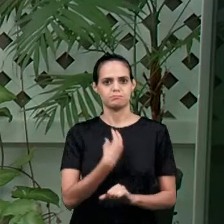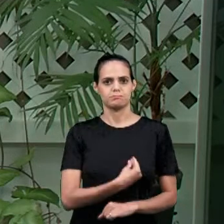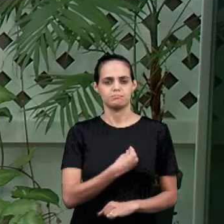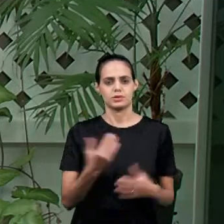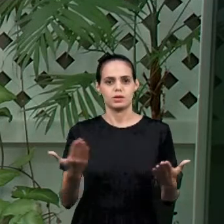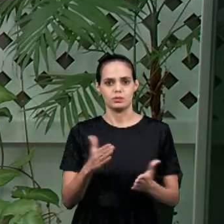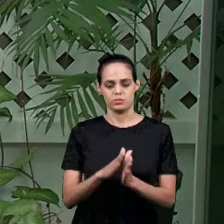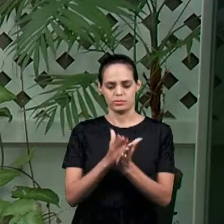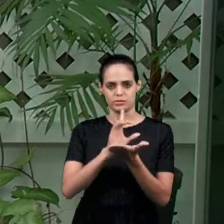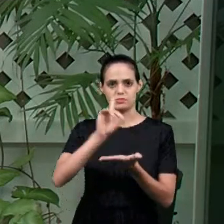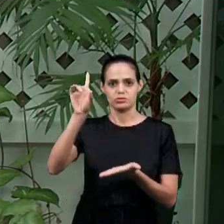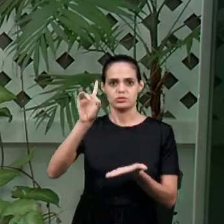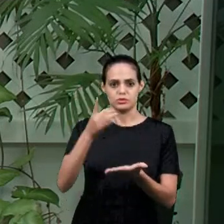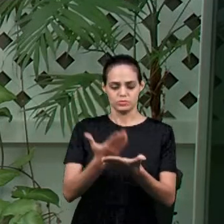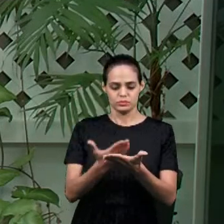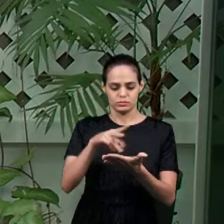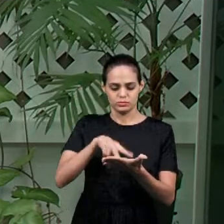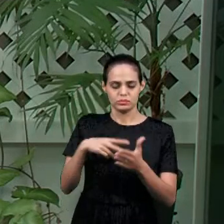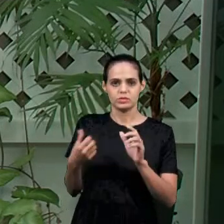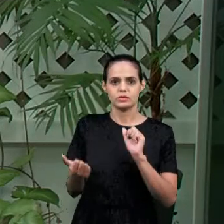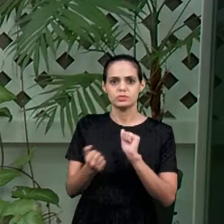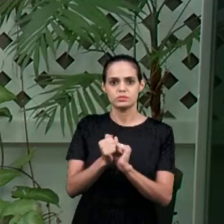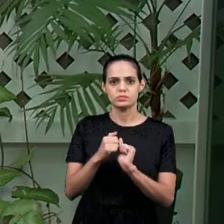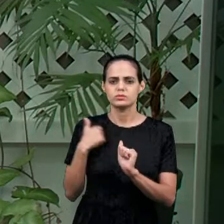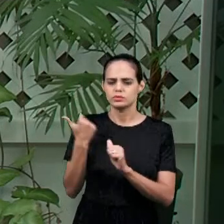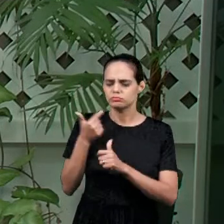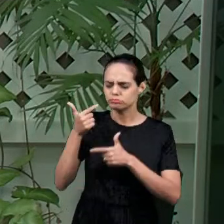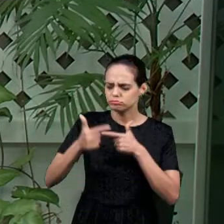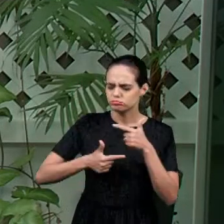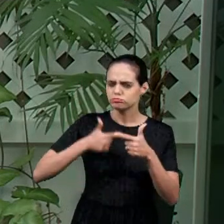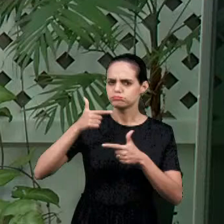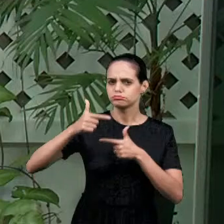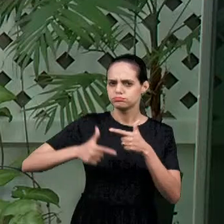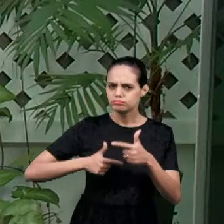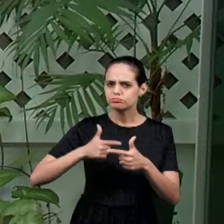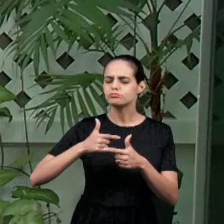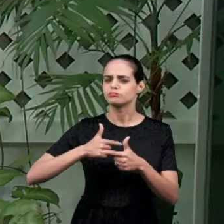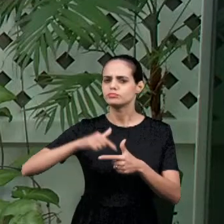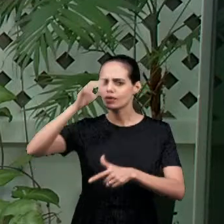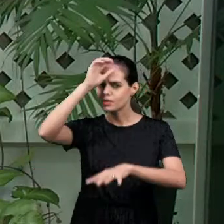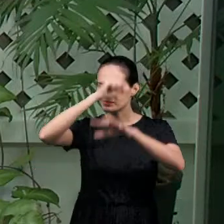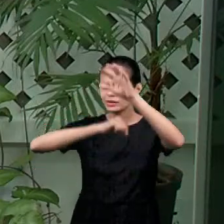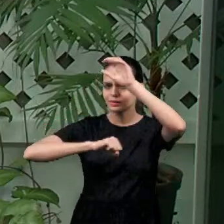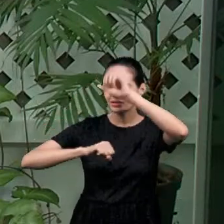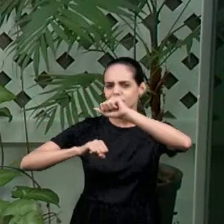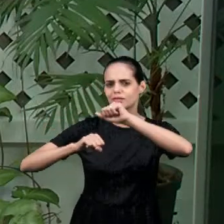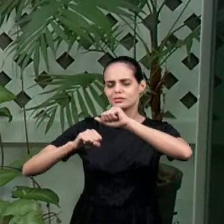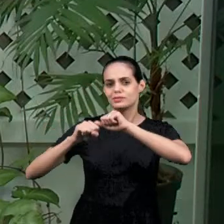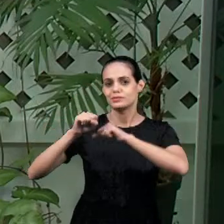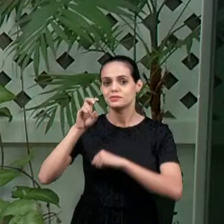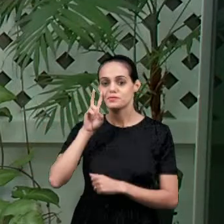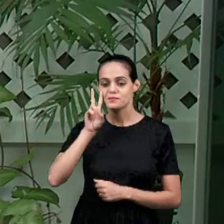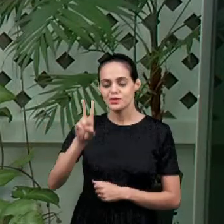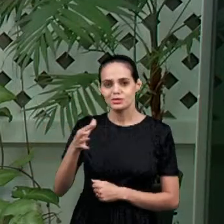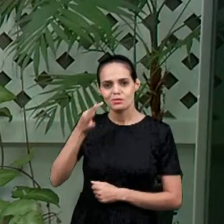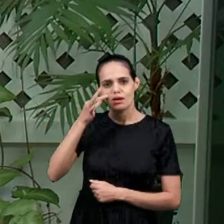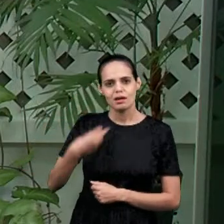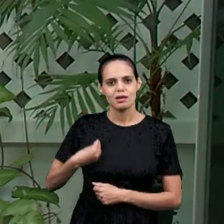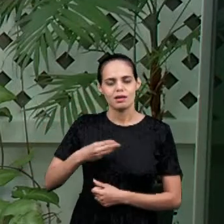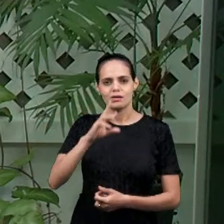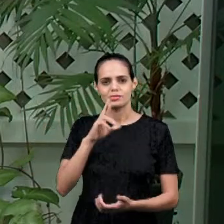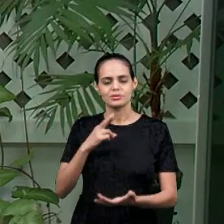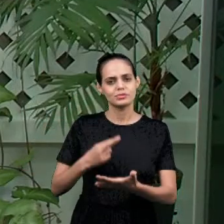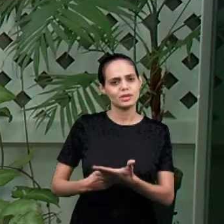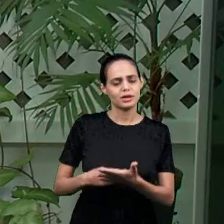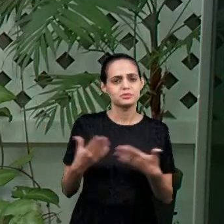agora conosco. Nós estamos lutando aqui, estamos aprendendo, estamos vendo os resultados. Meus irmãos, isso é para quem